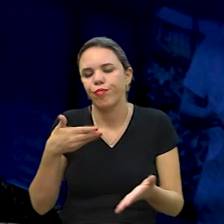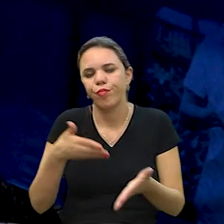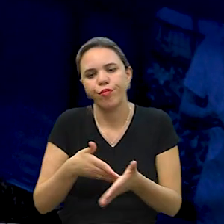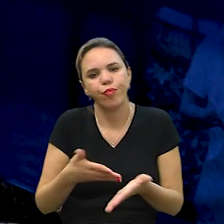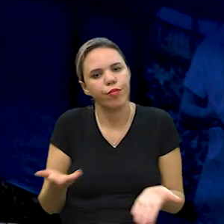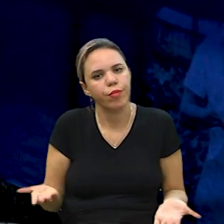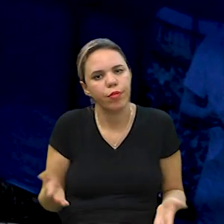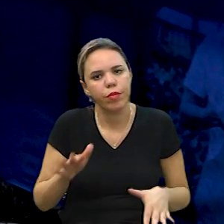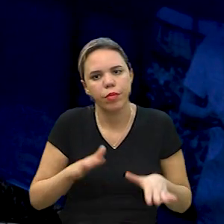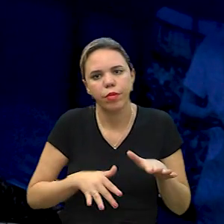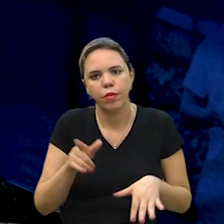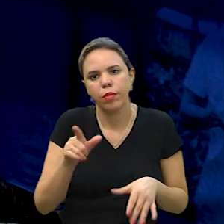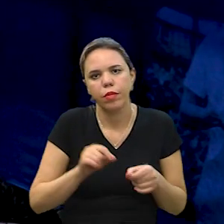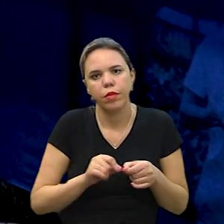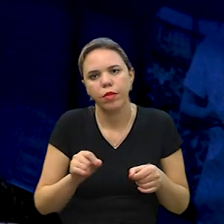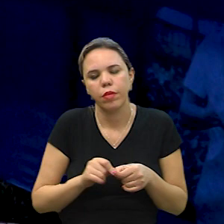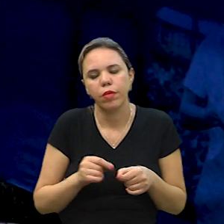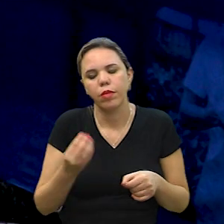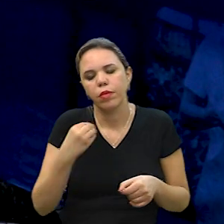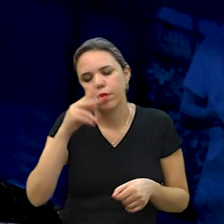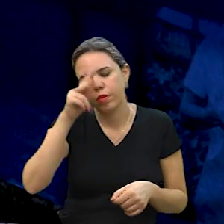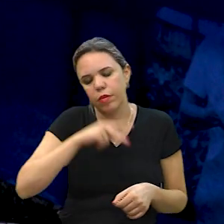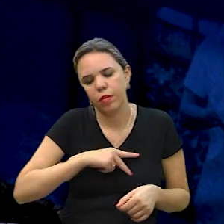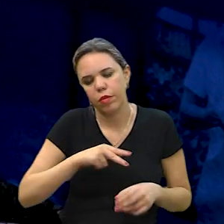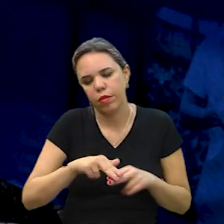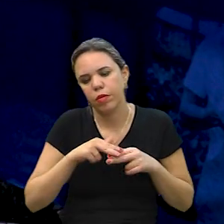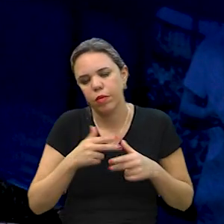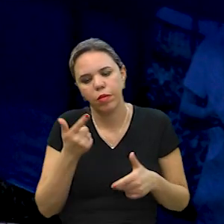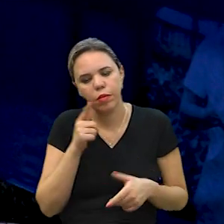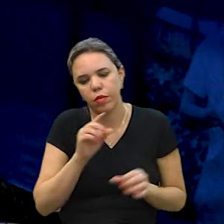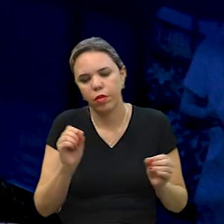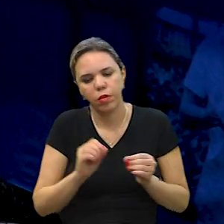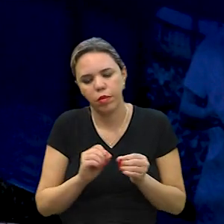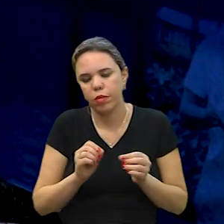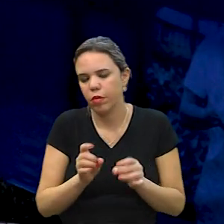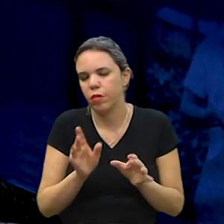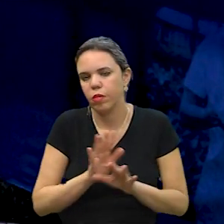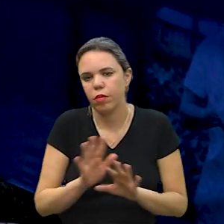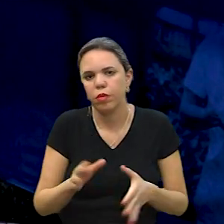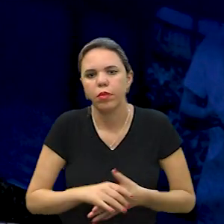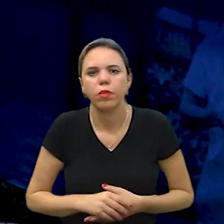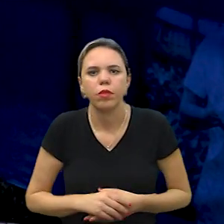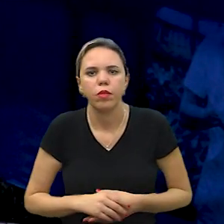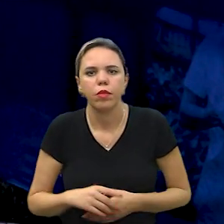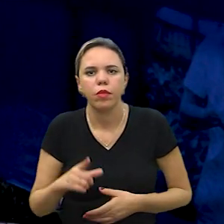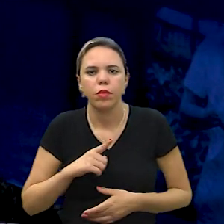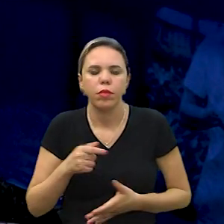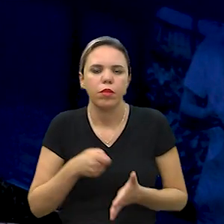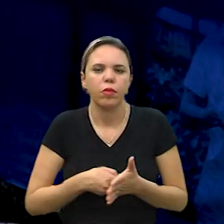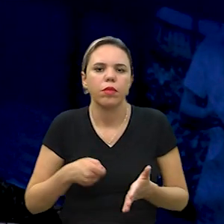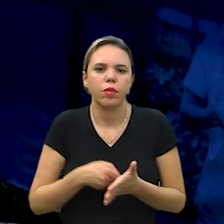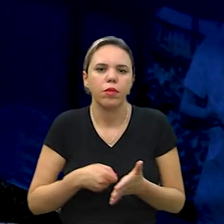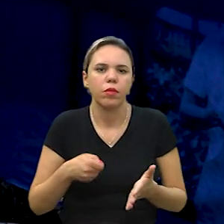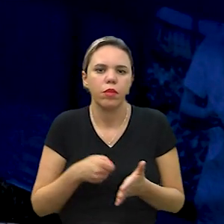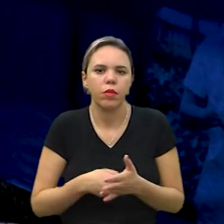não pode. Ou, às vezes, você está se fragilizando por conta de não conseguir fazer as vendas. Tem que ter uma resiliência para esperar